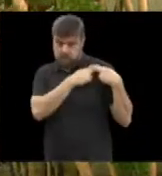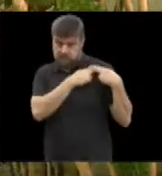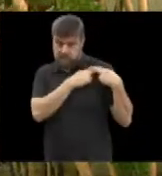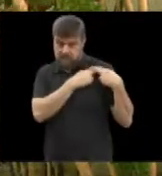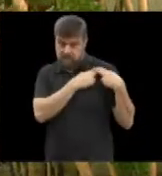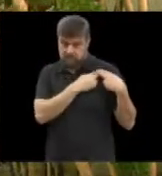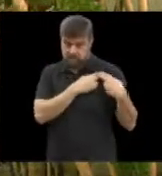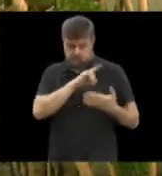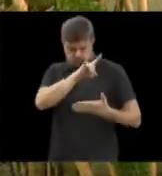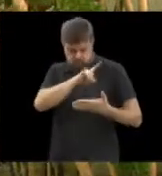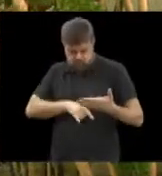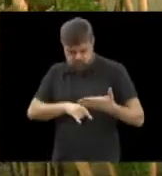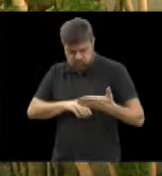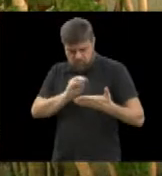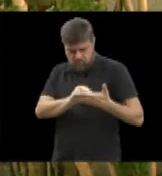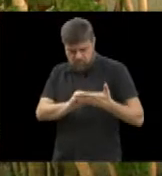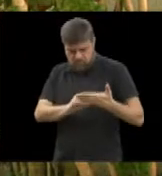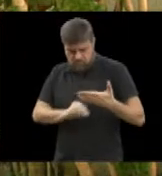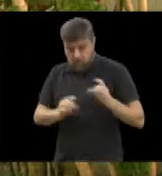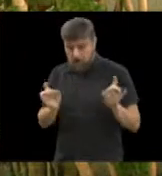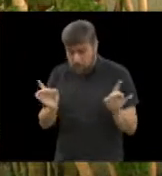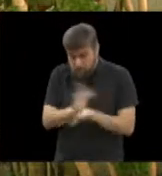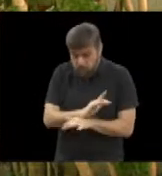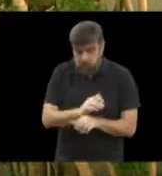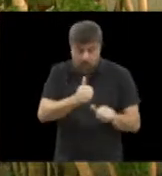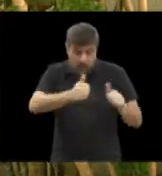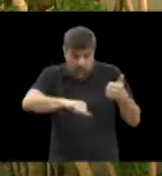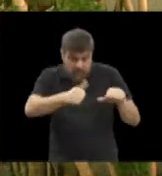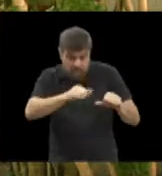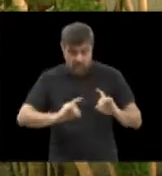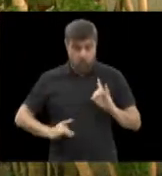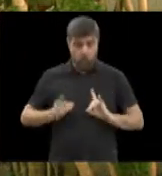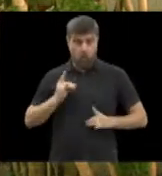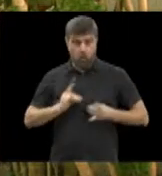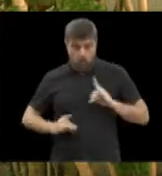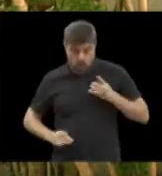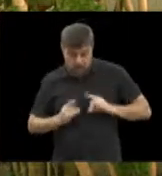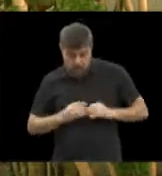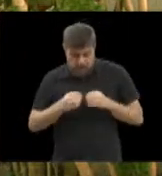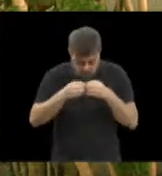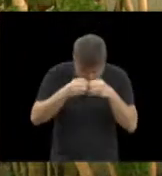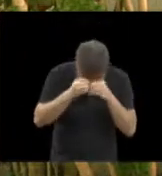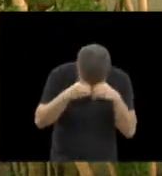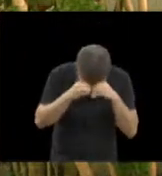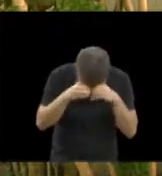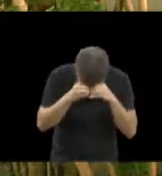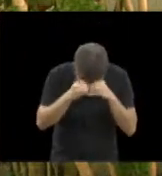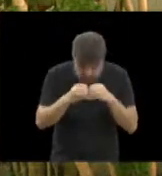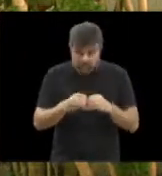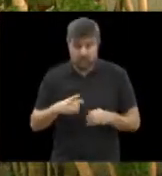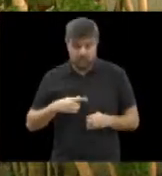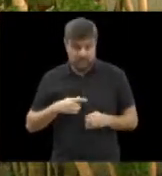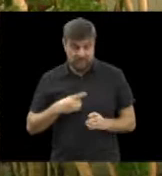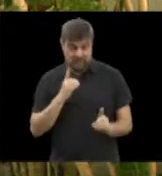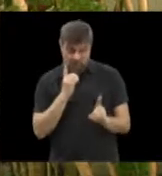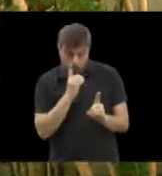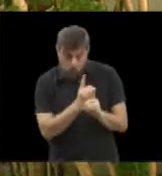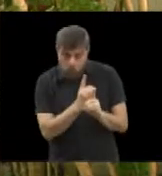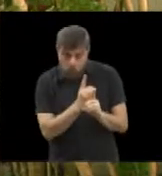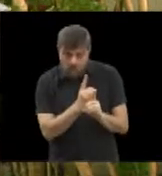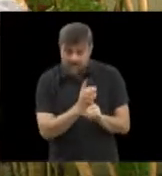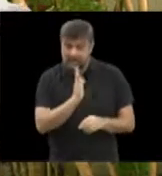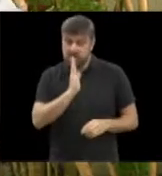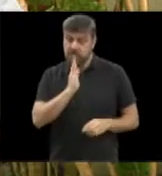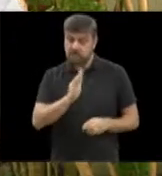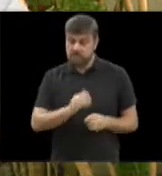se eu fiz um histórico bem feito e se eu fiz uma avaliação hormonal ou sorológica e etc. bem feita, eu já